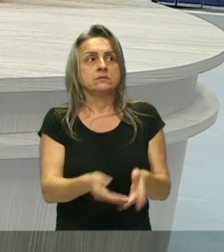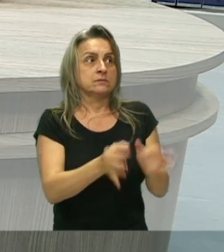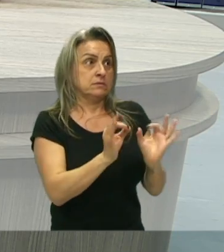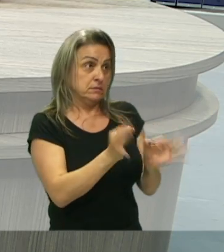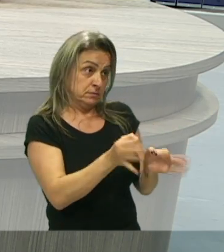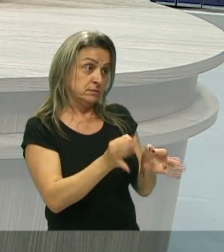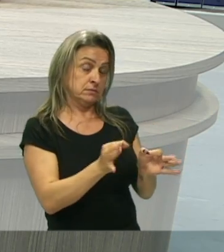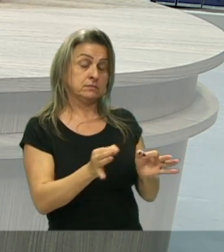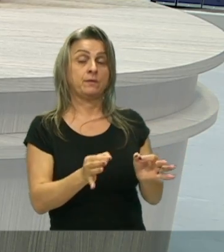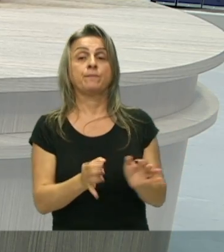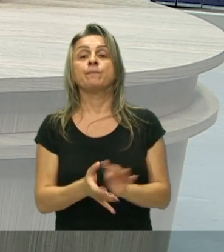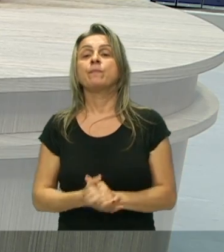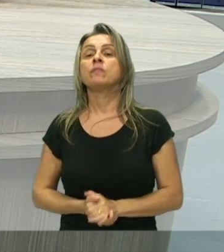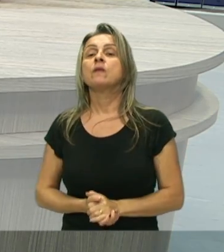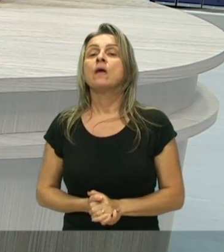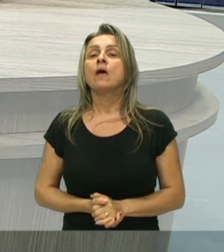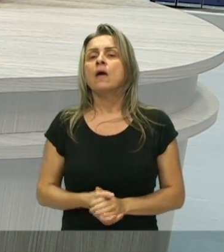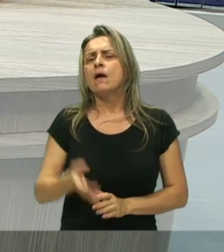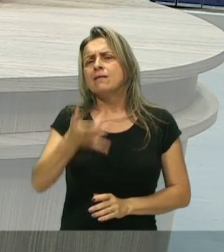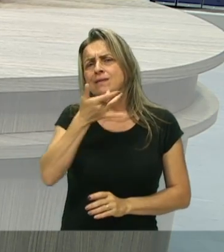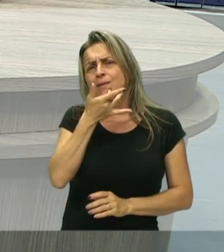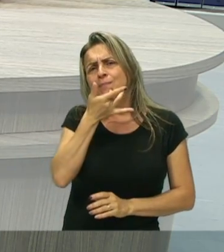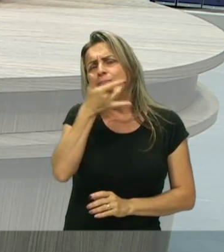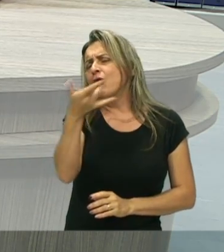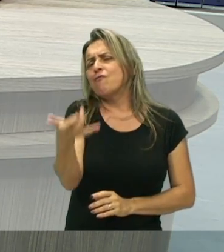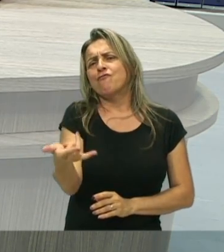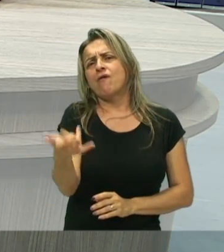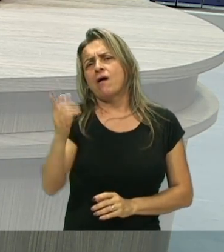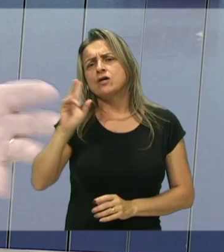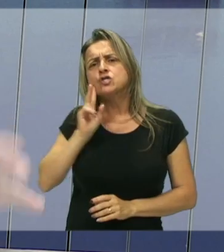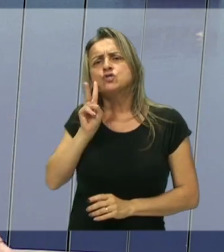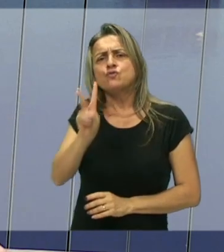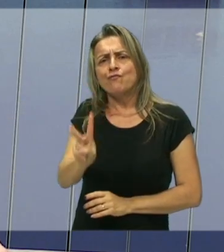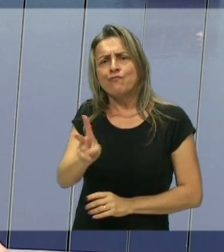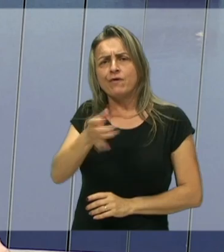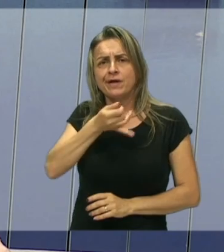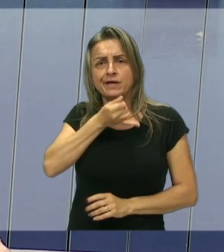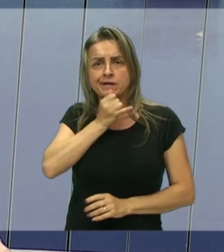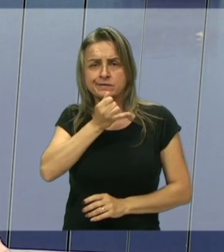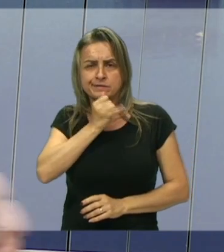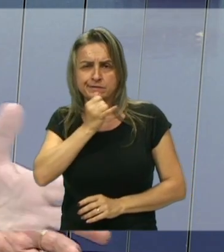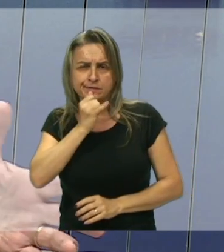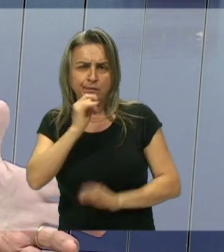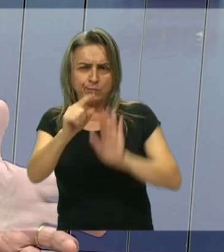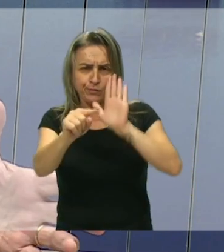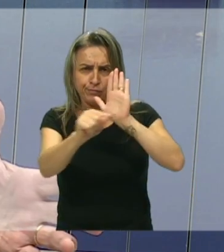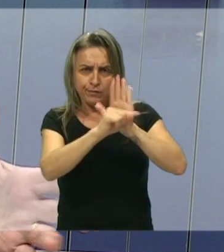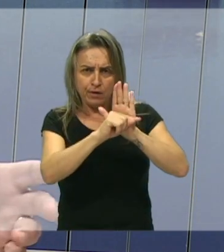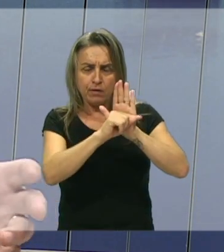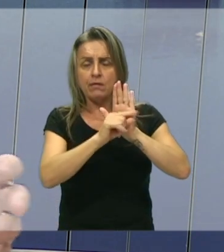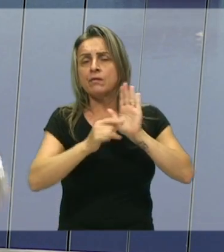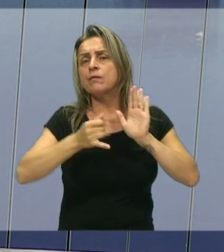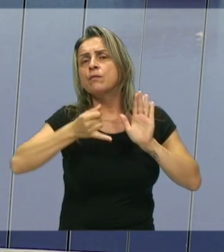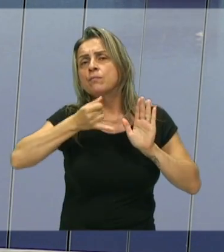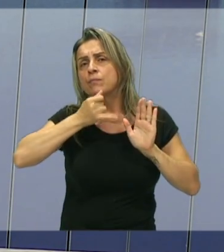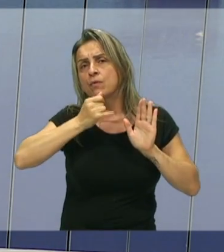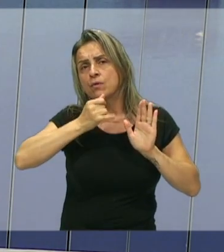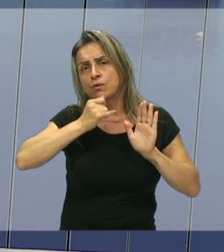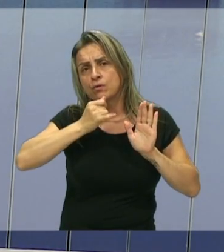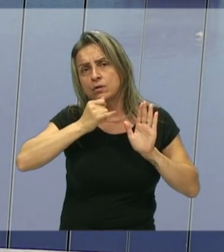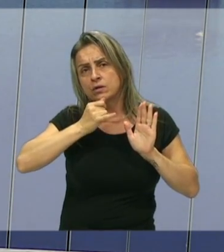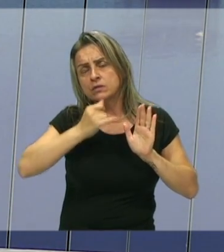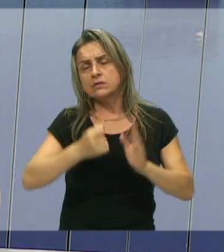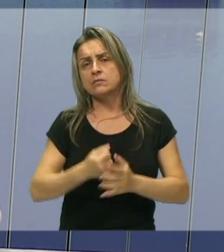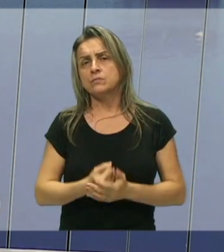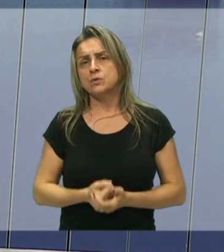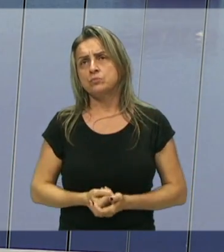construção... Porque seria muito mais fácil a gente ver exemplos, maus exemplos, né, de uma determinada um